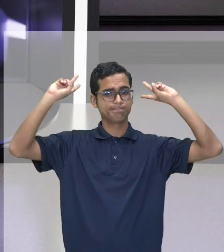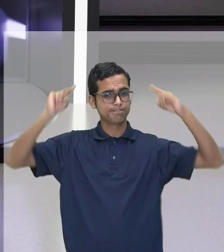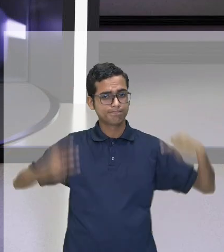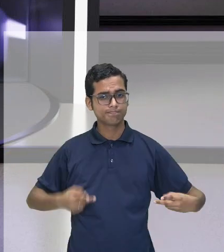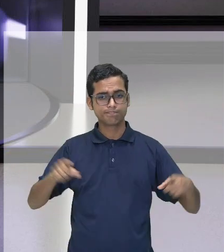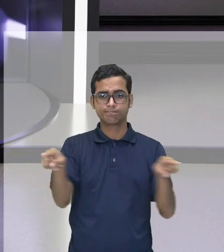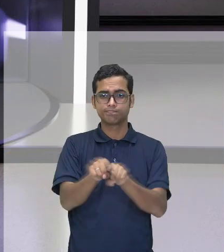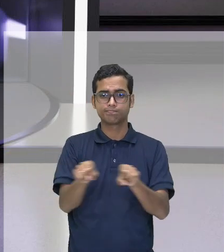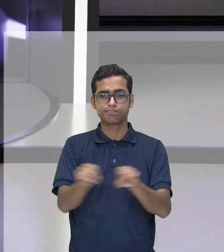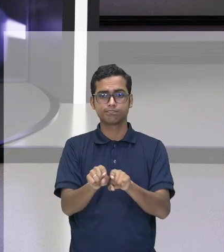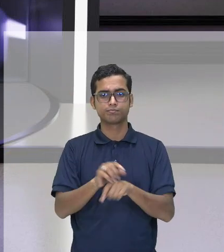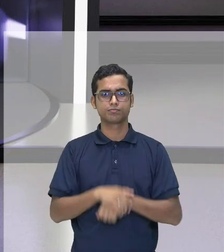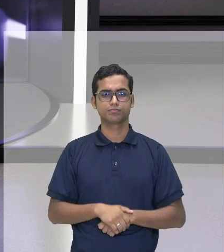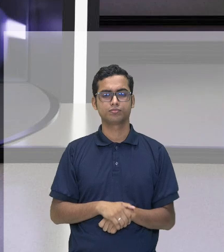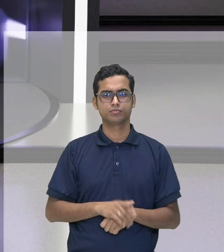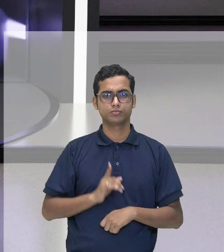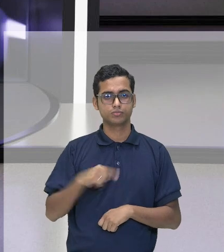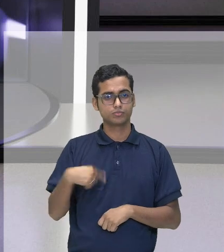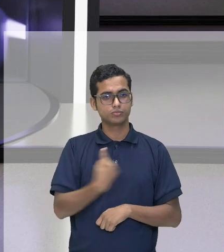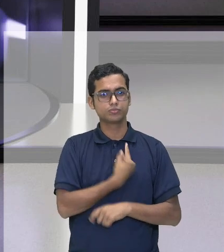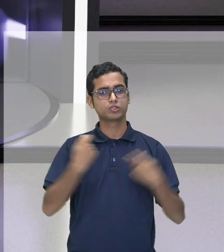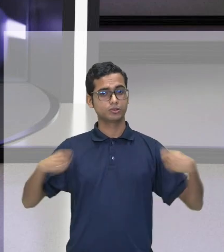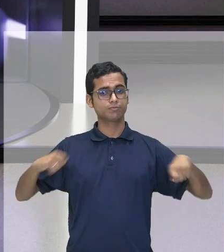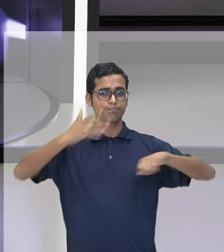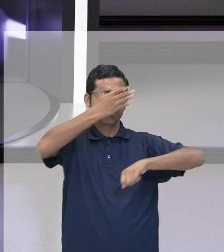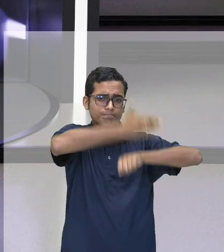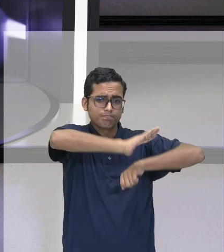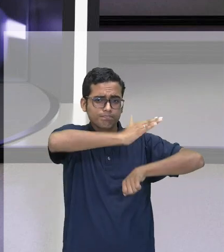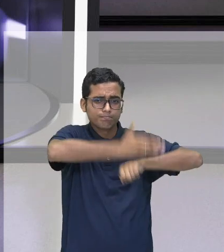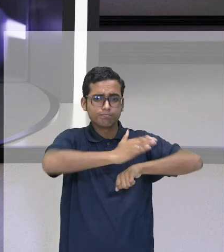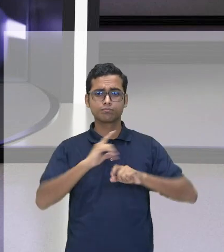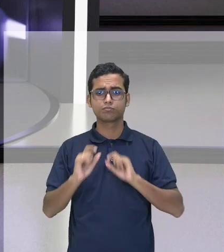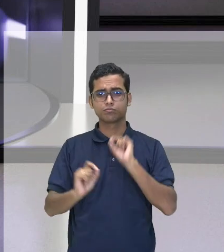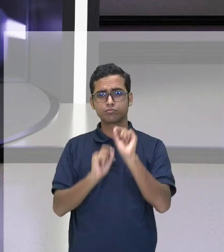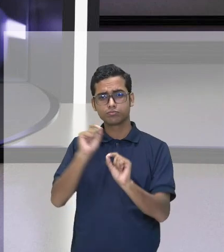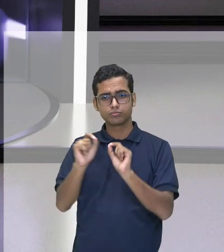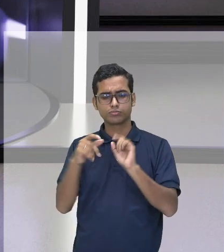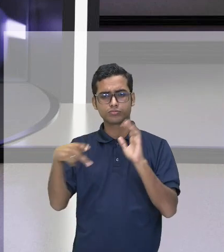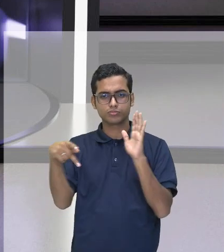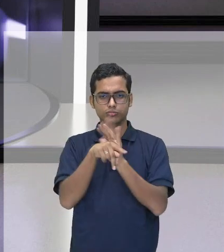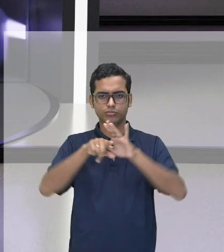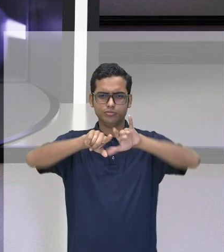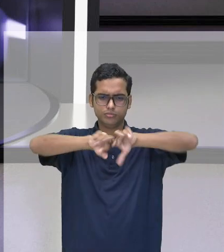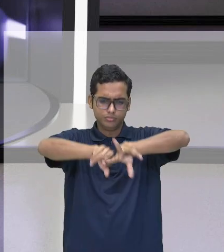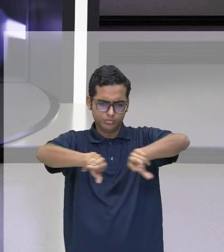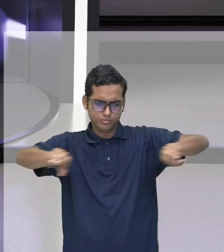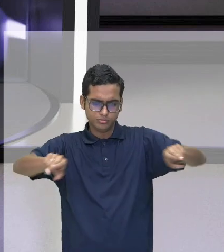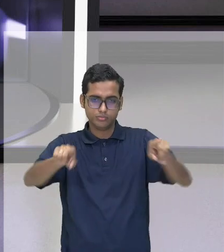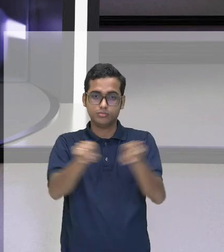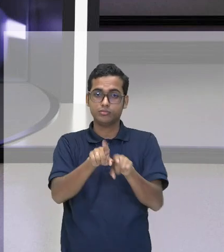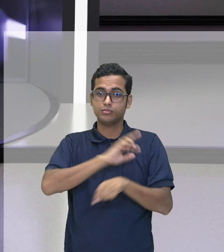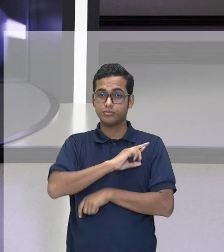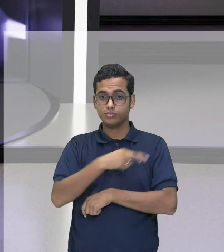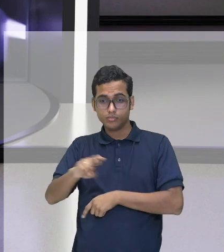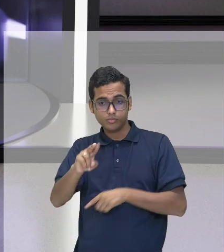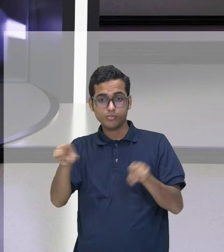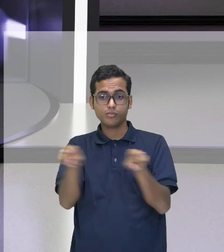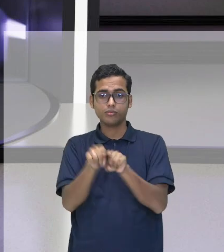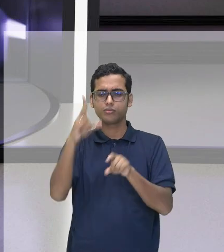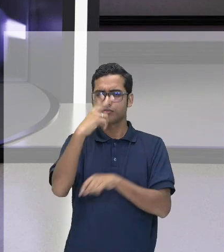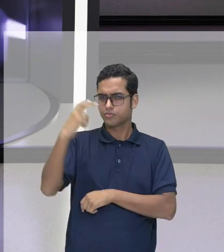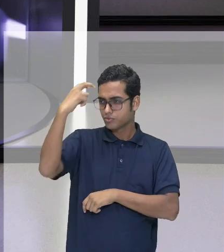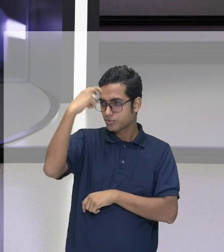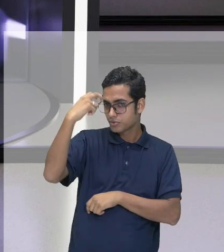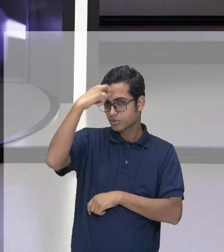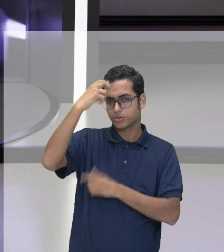diante disso, nós deveríamos exercitar, diante da diversidade religiosa, da diversidade cultural, algo